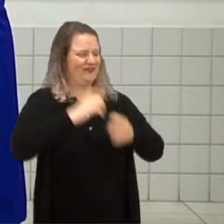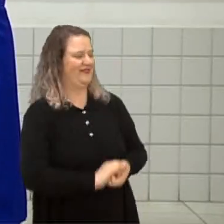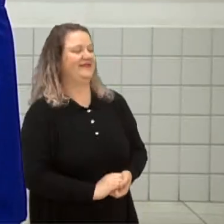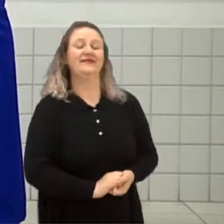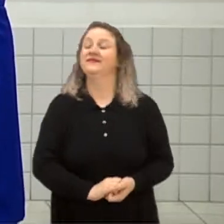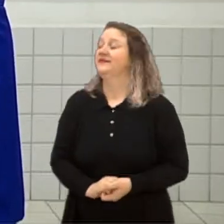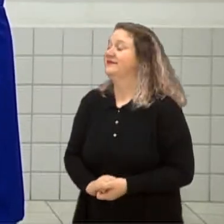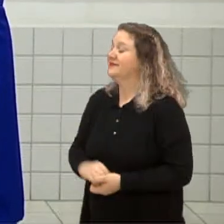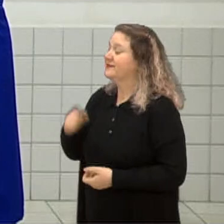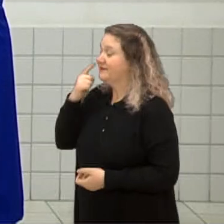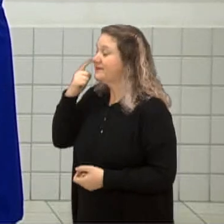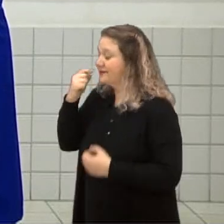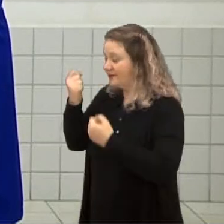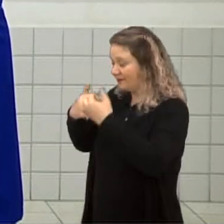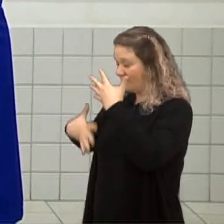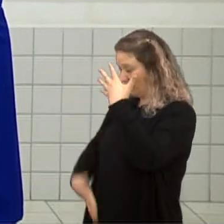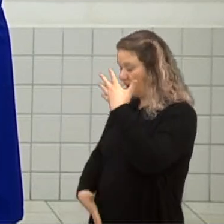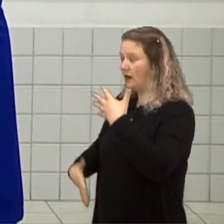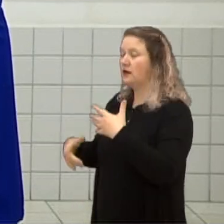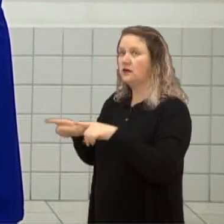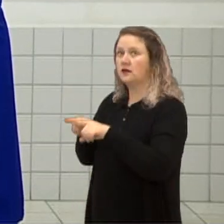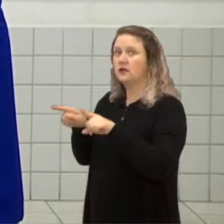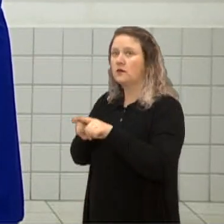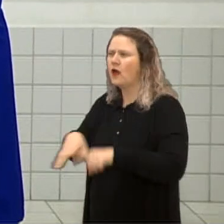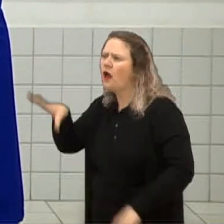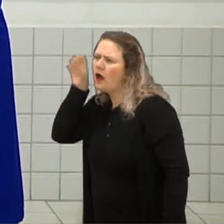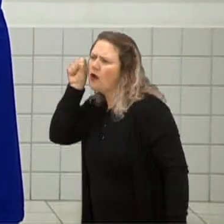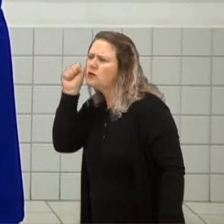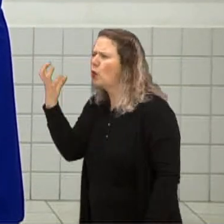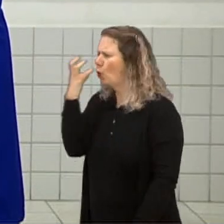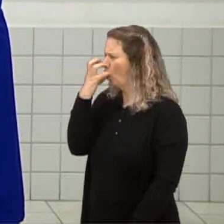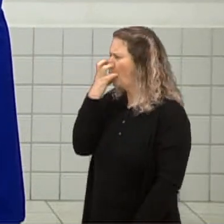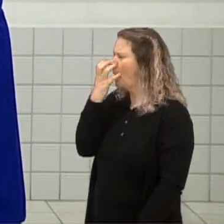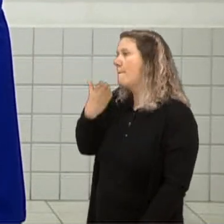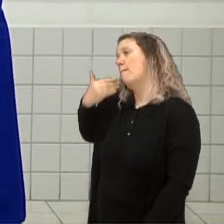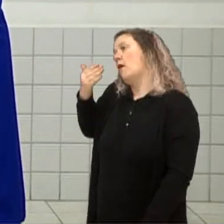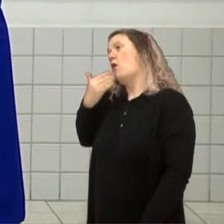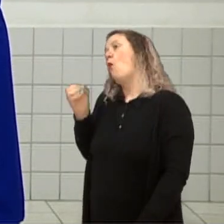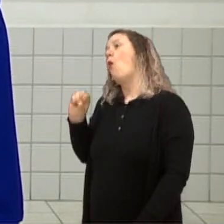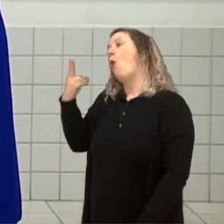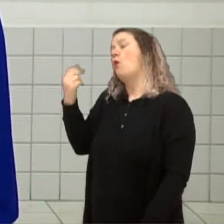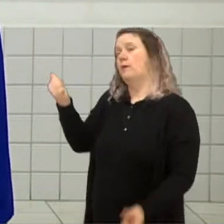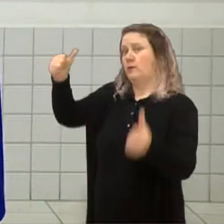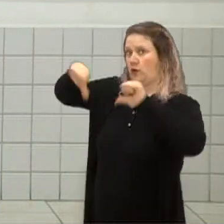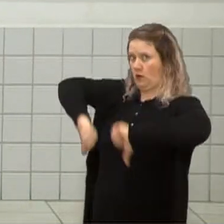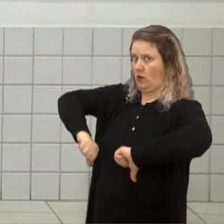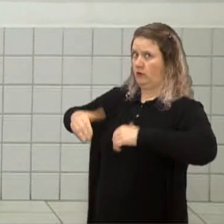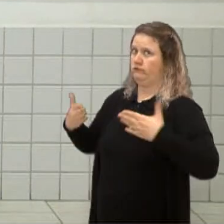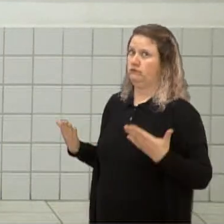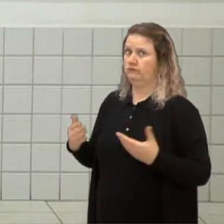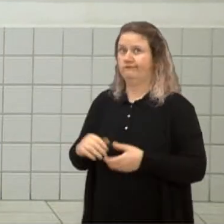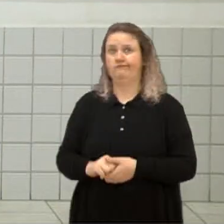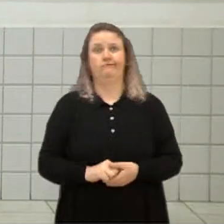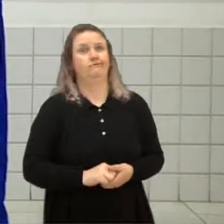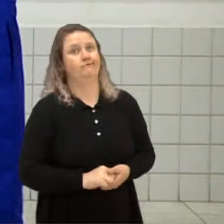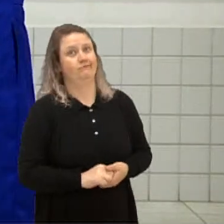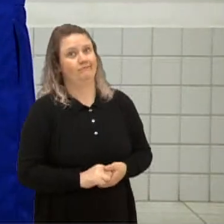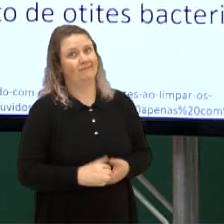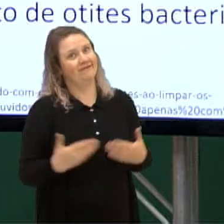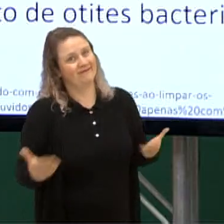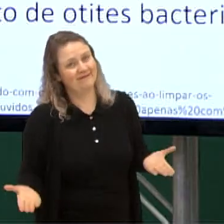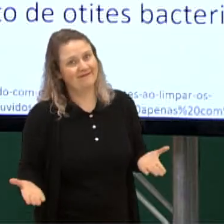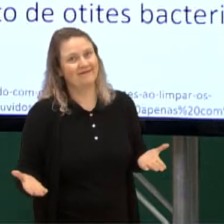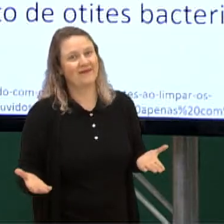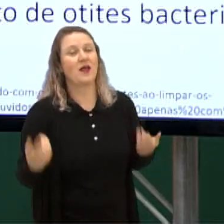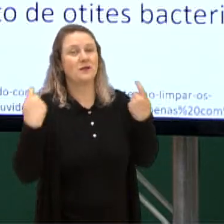gente continuar. Professor Fabiano, a audição dos cachorros é melhor ou é pior do que a nossa? Não colocou nome, mas a pergunta é legal. A pergunta é ótima, mas